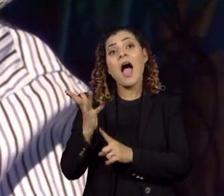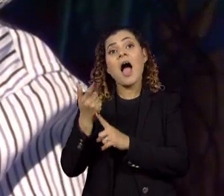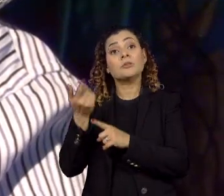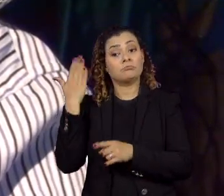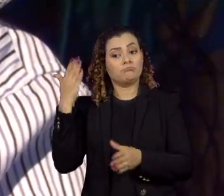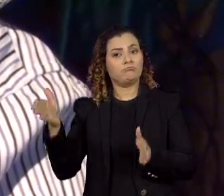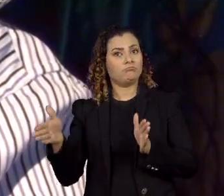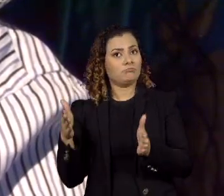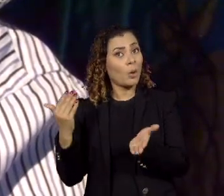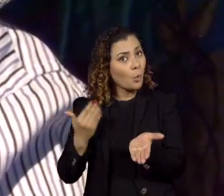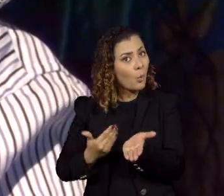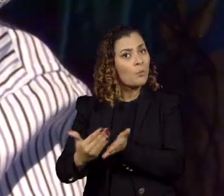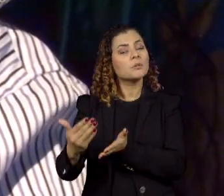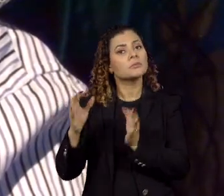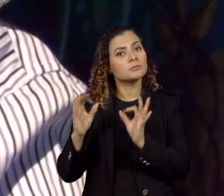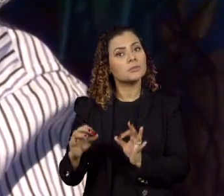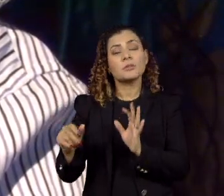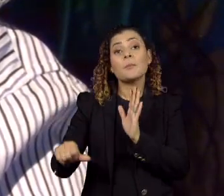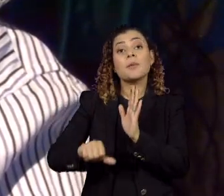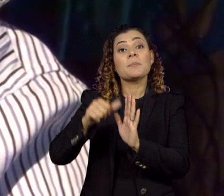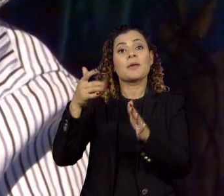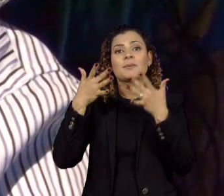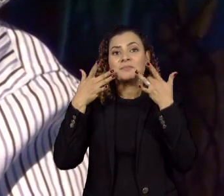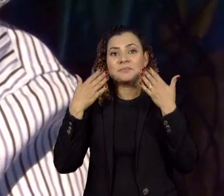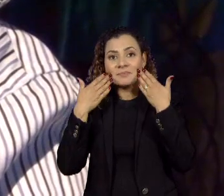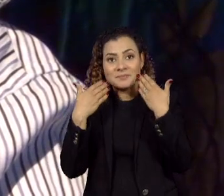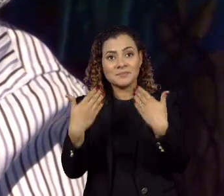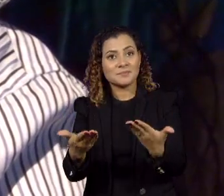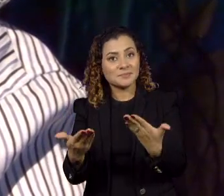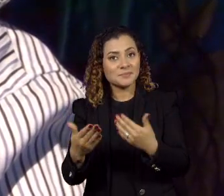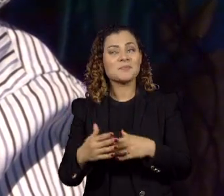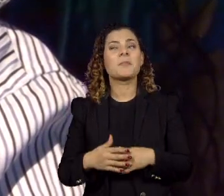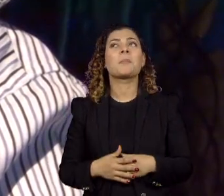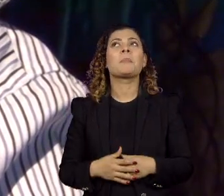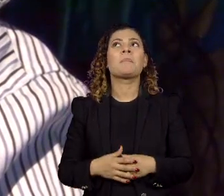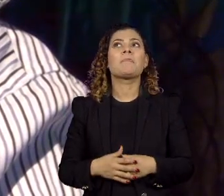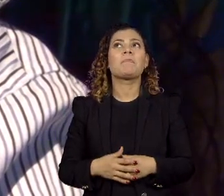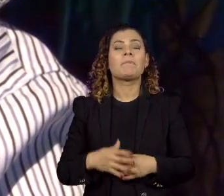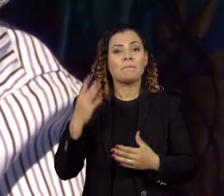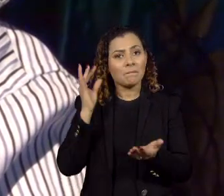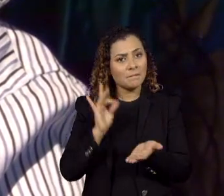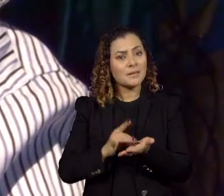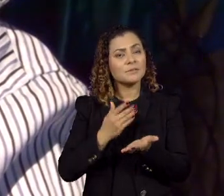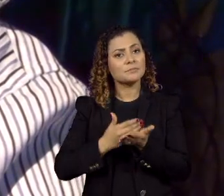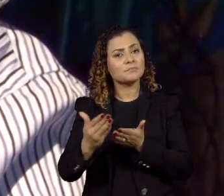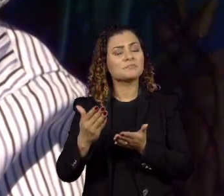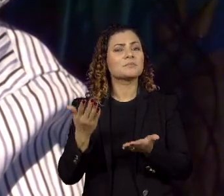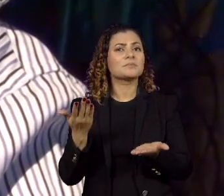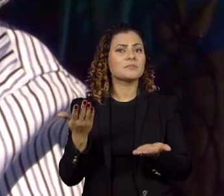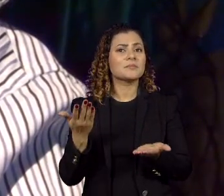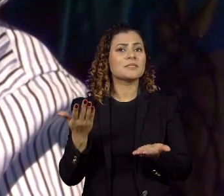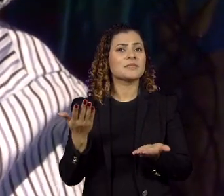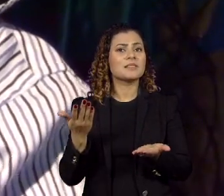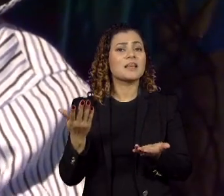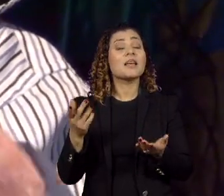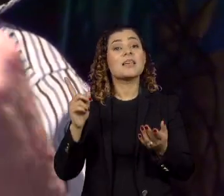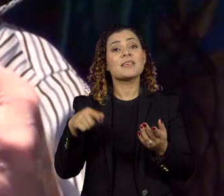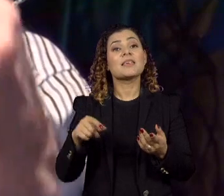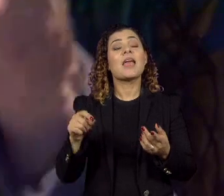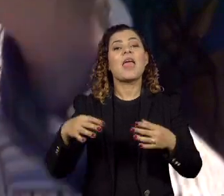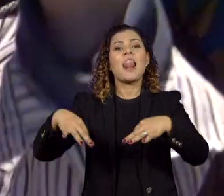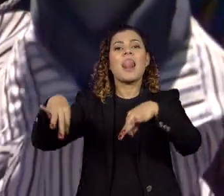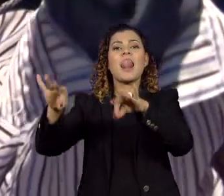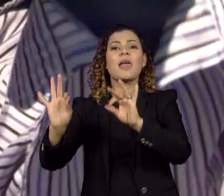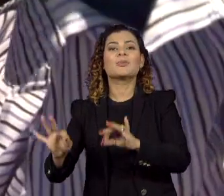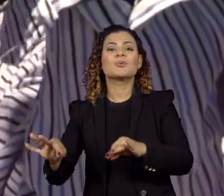nós começamos com o primeiro espetáculo, que esse foi História de Lenços e Ventos, primeiro